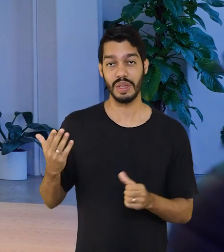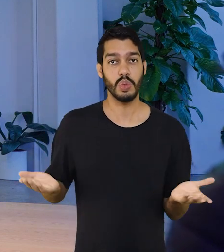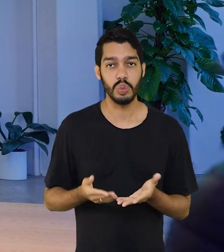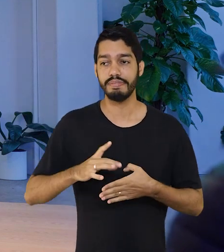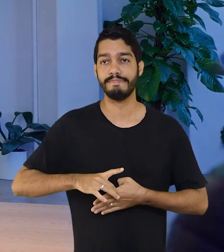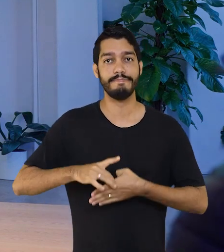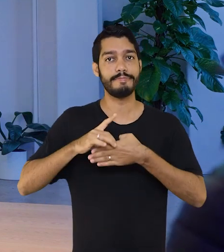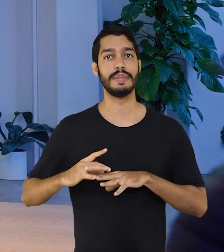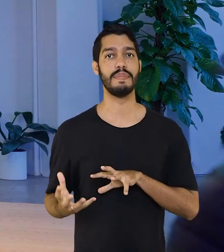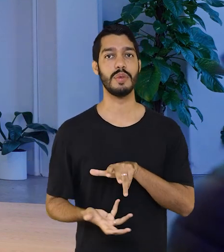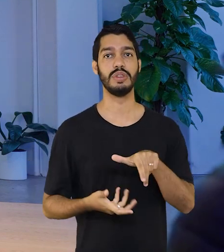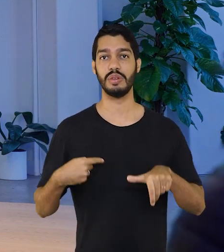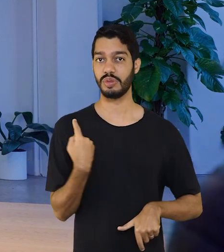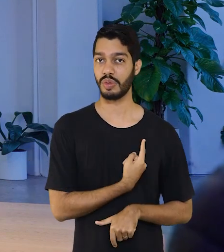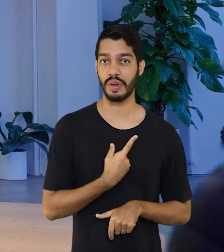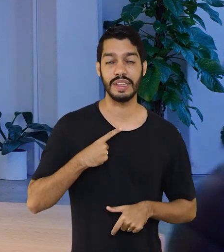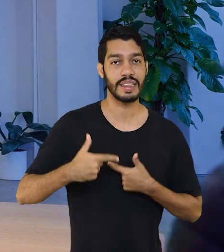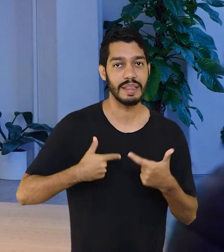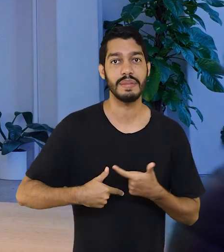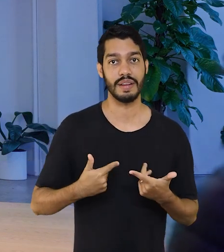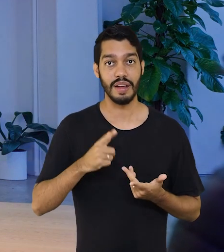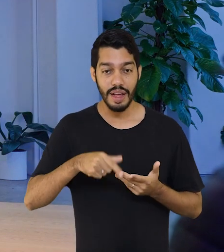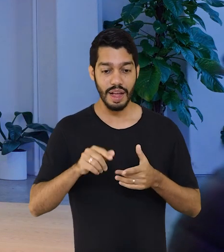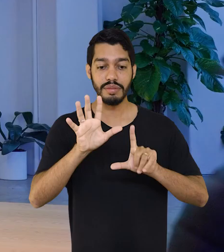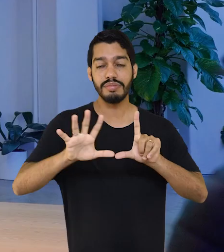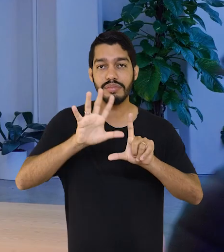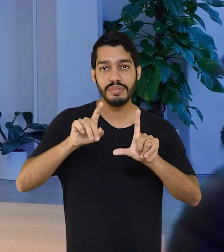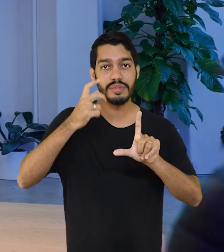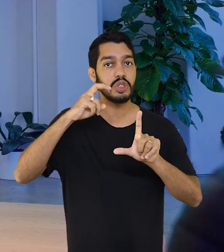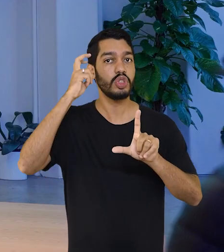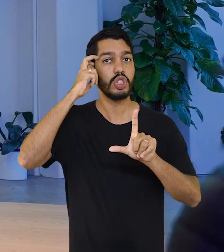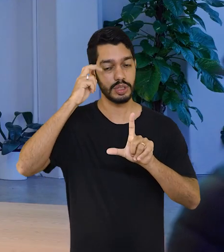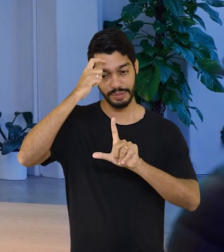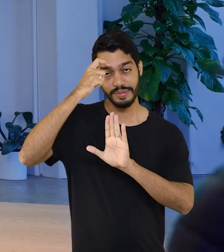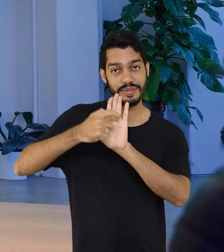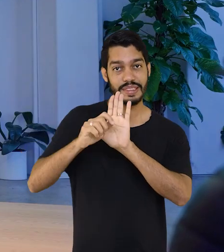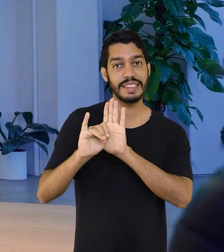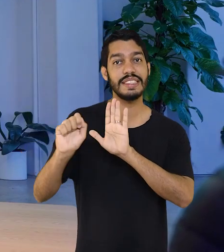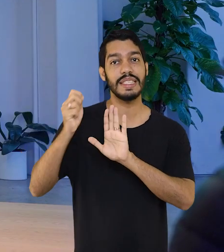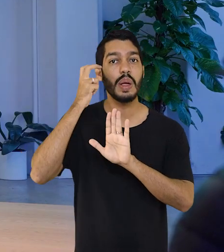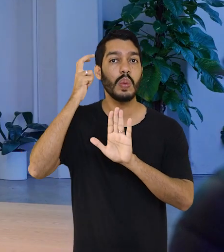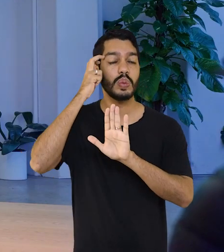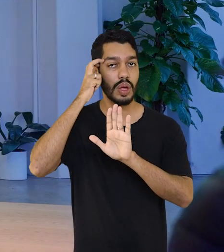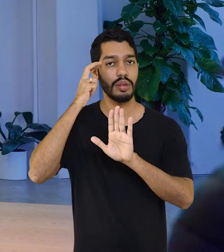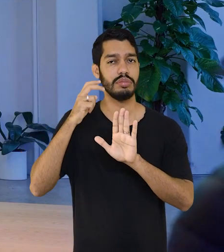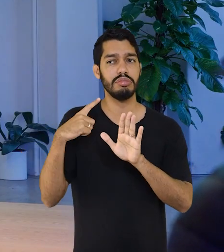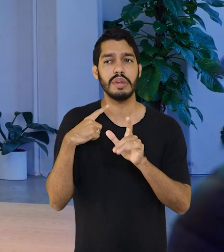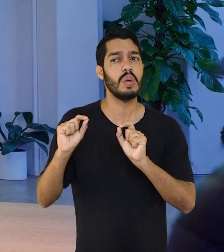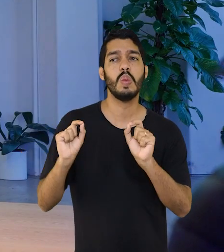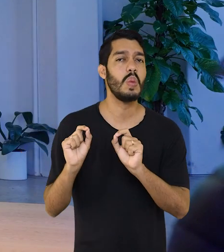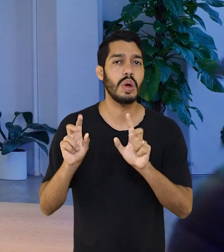que hoje é líder mundial no que a gente faz, que é uma plataforma de inteligência cultural, que eu vou explicar para vocês o que é isso,